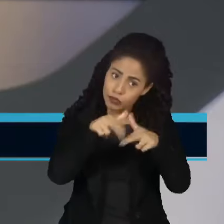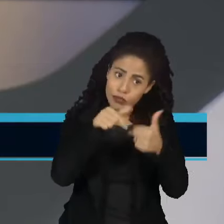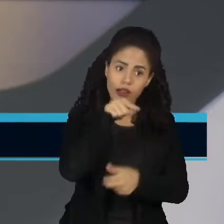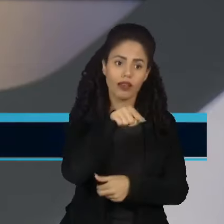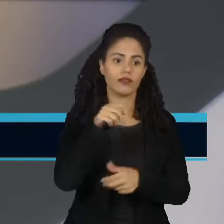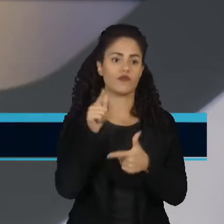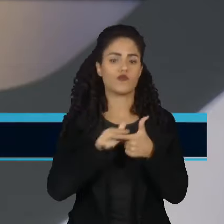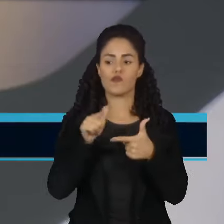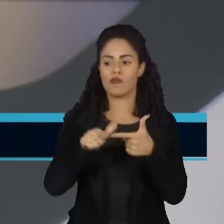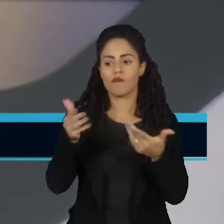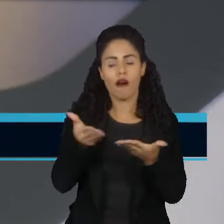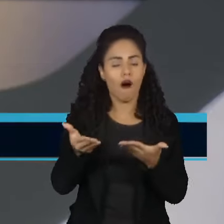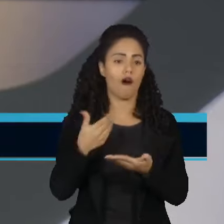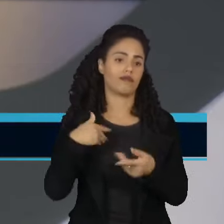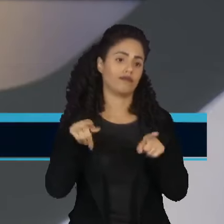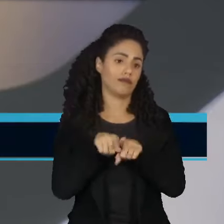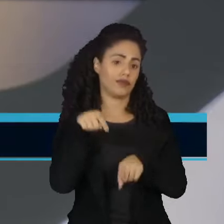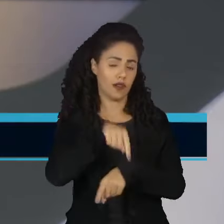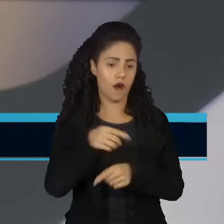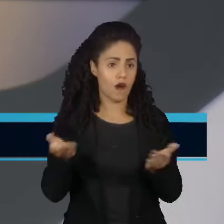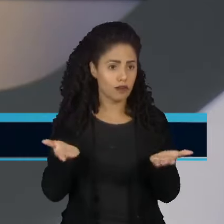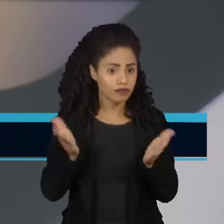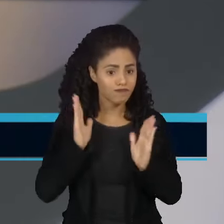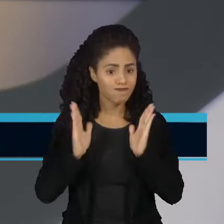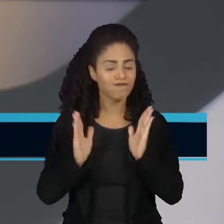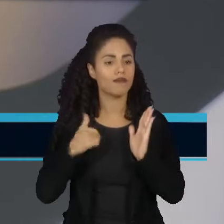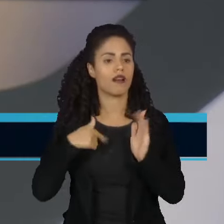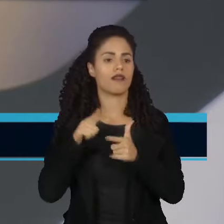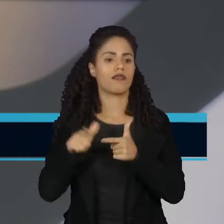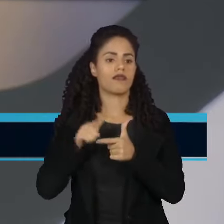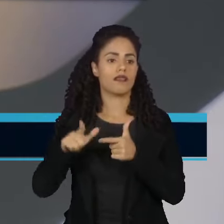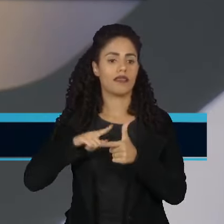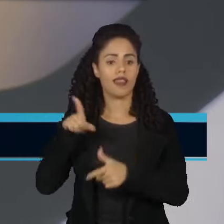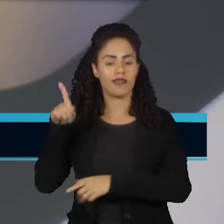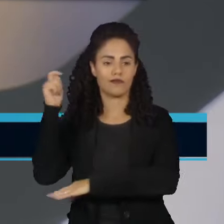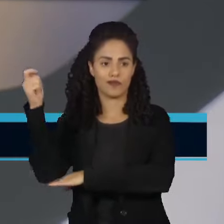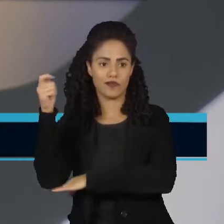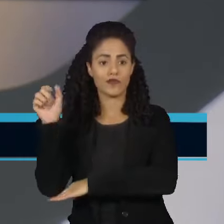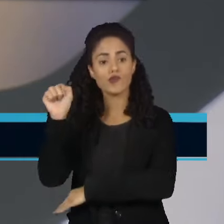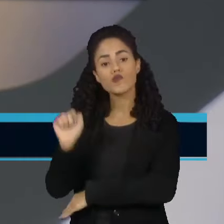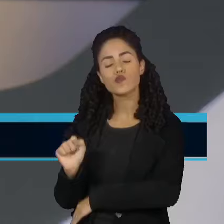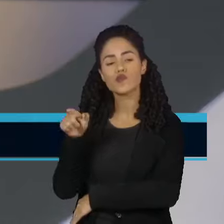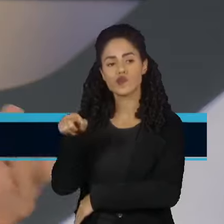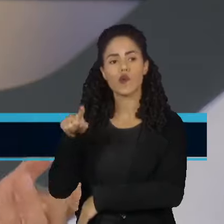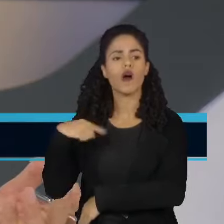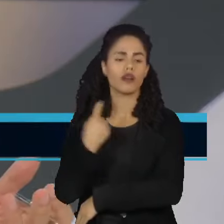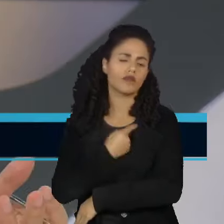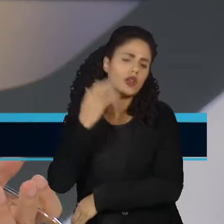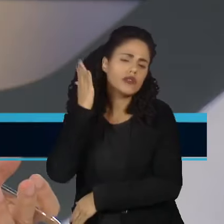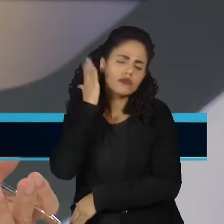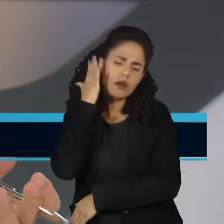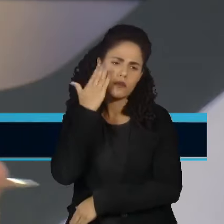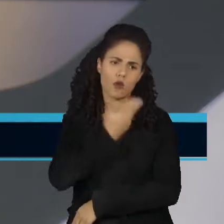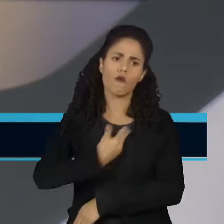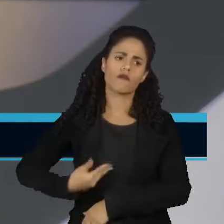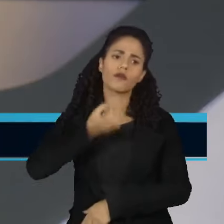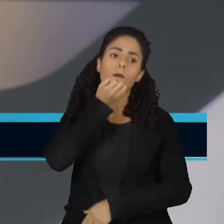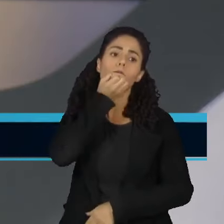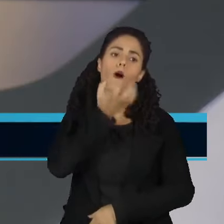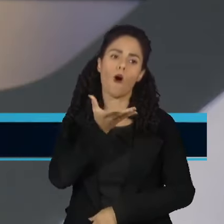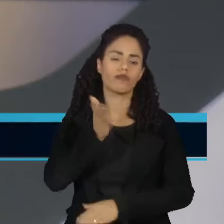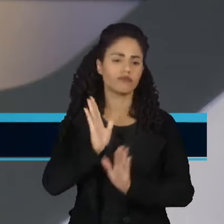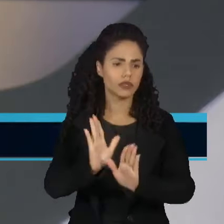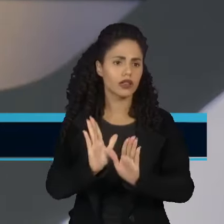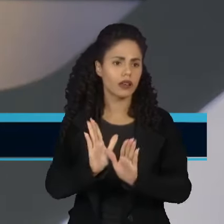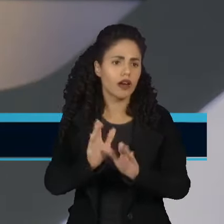imagem do governo no momento de calamidade no Sul. É, claro que o governo tinha boas intenções, eu